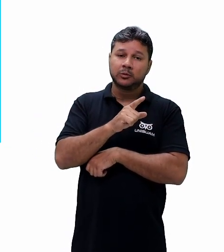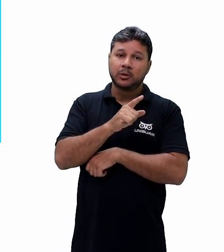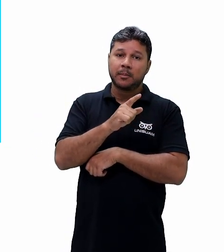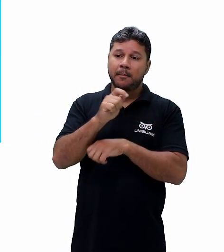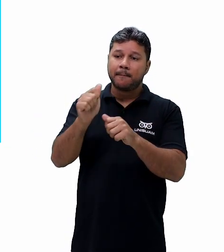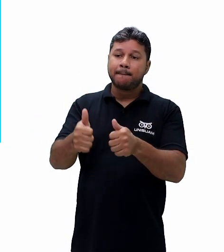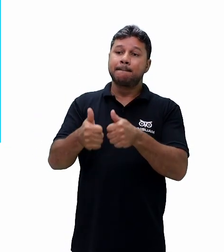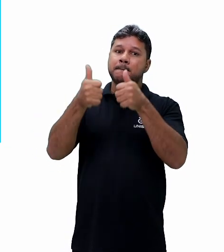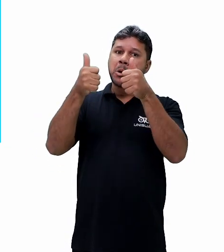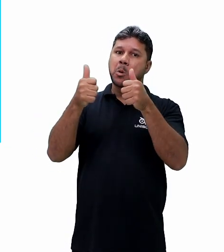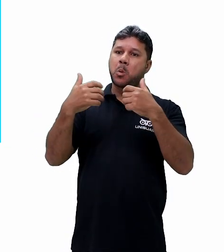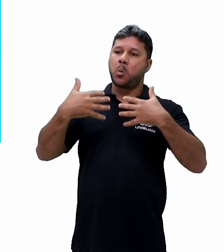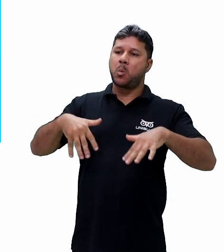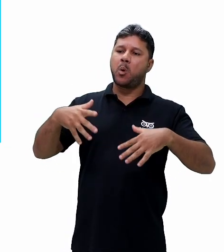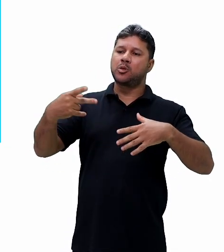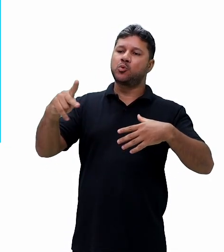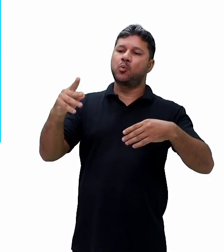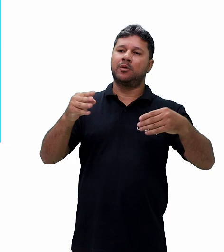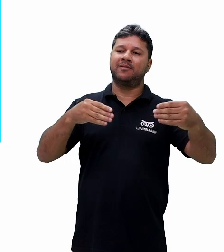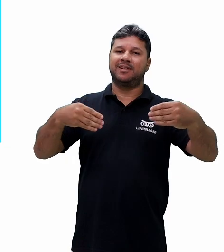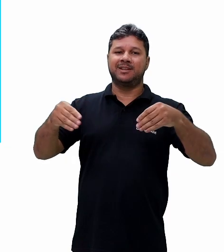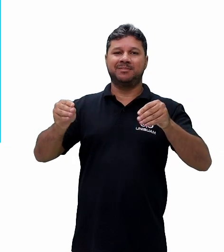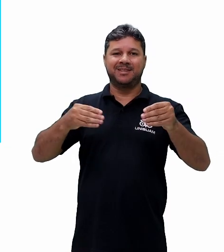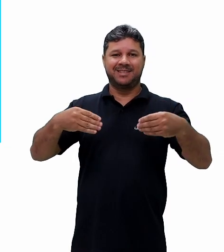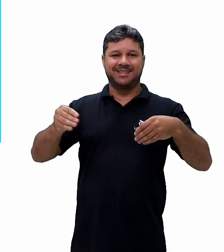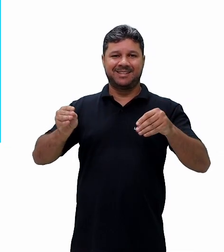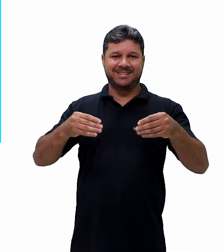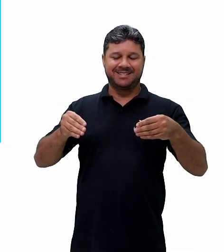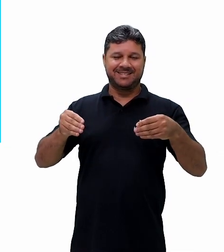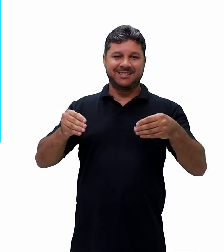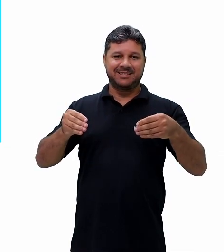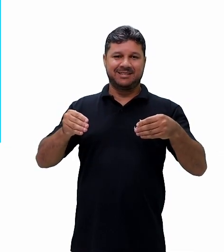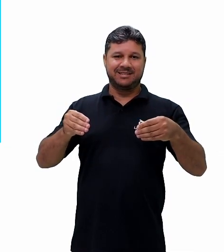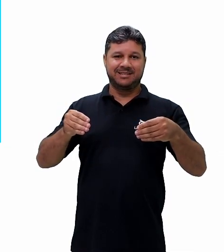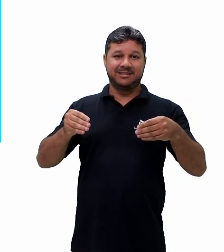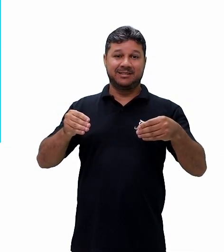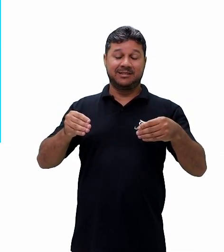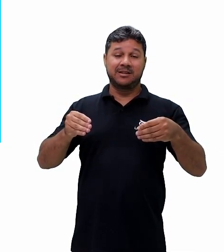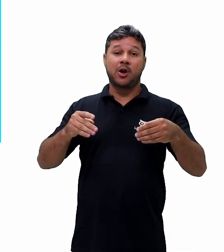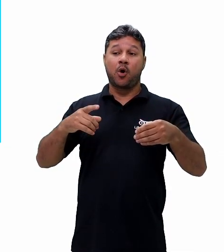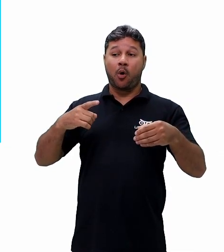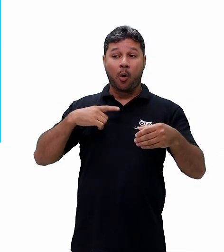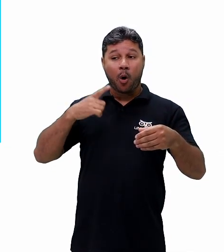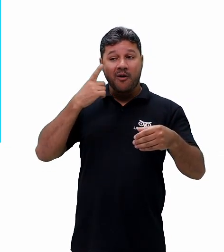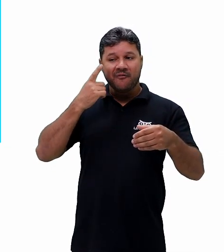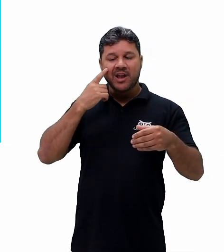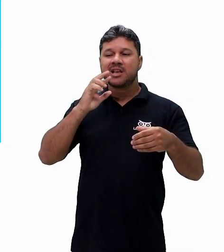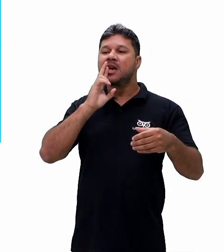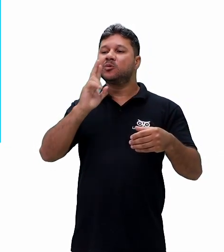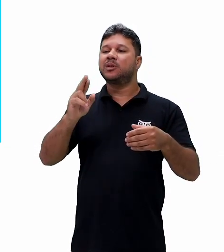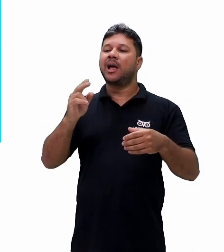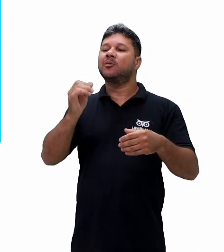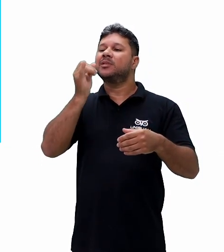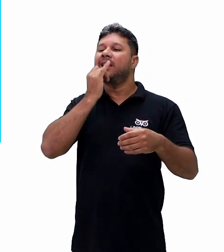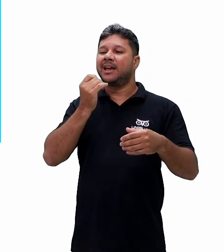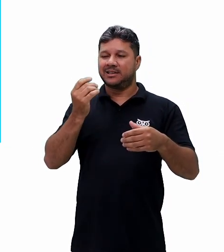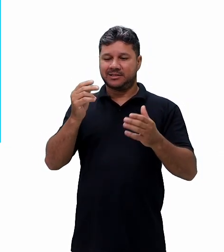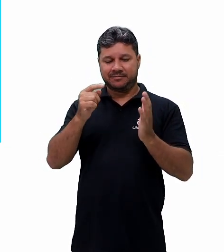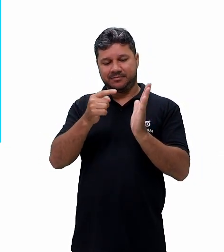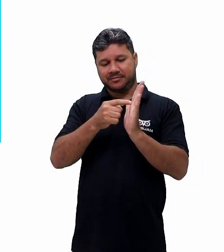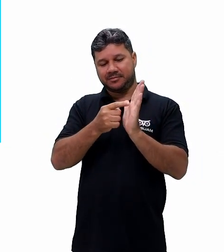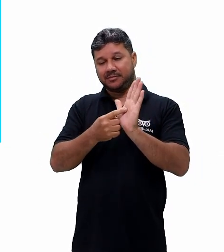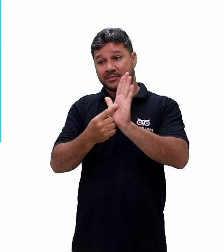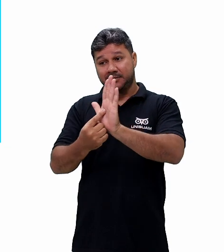você conseguiu melhorar e muito a sua flexibilidade. Eis os resultados dos